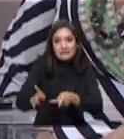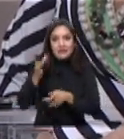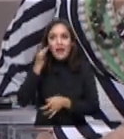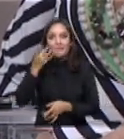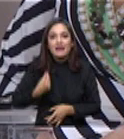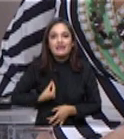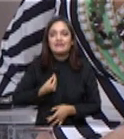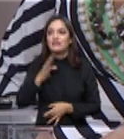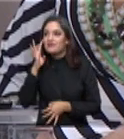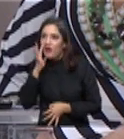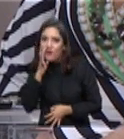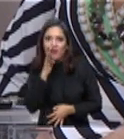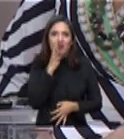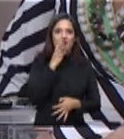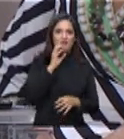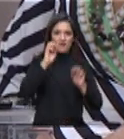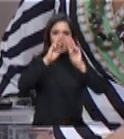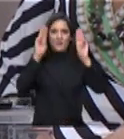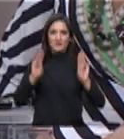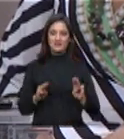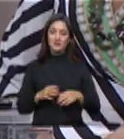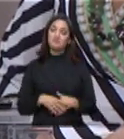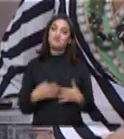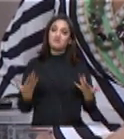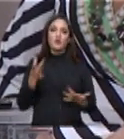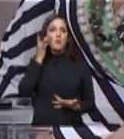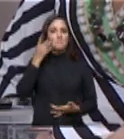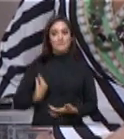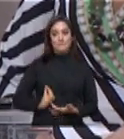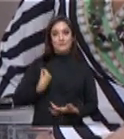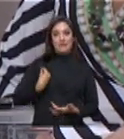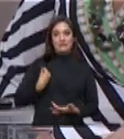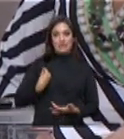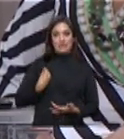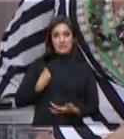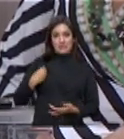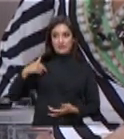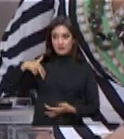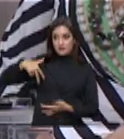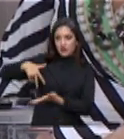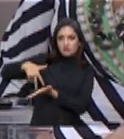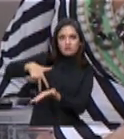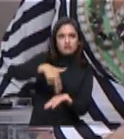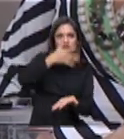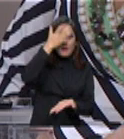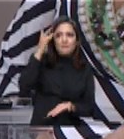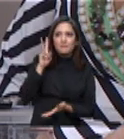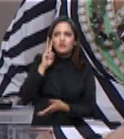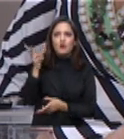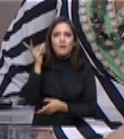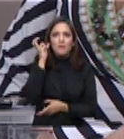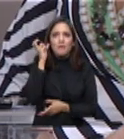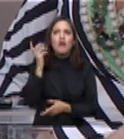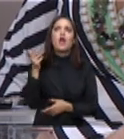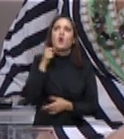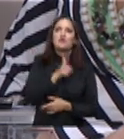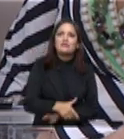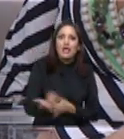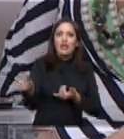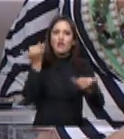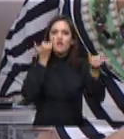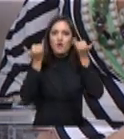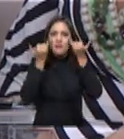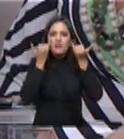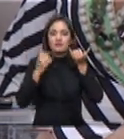física do Museu da Corte. Na visita presencial, os visitantes poderão se valer de informações veiculadas por meio